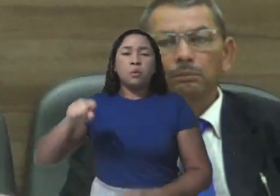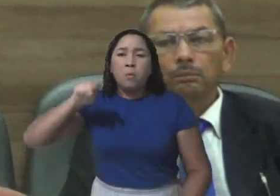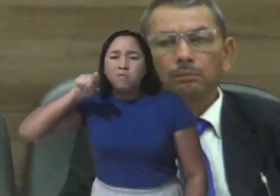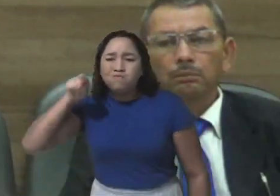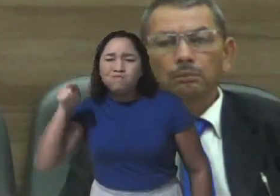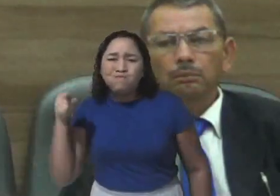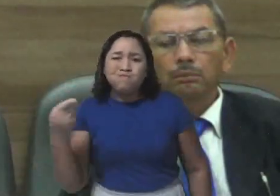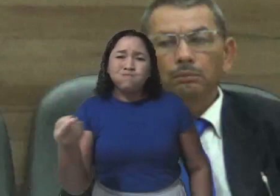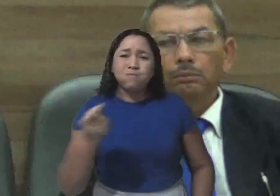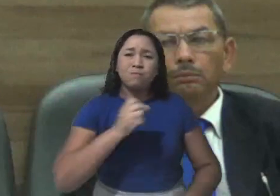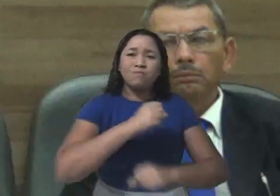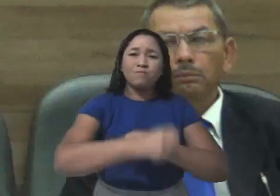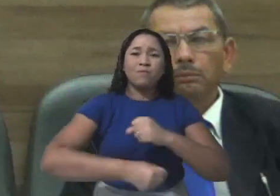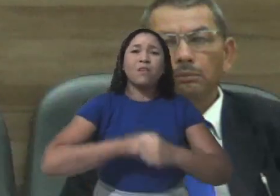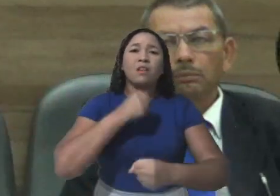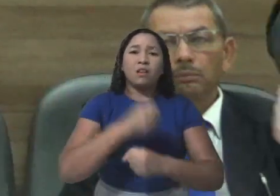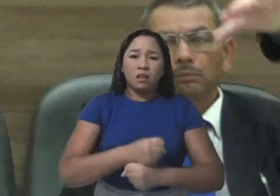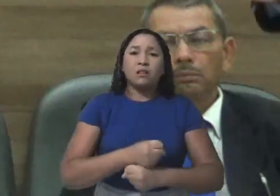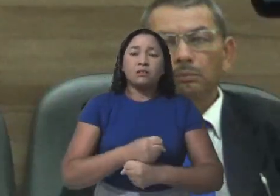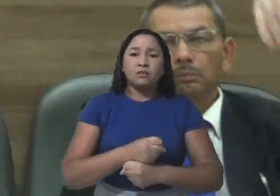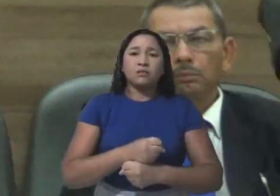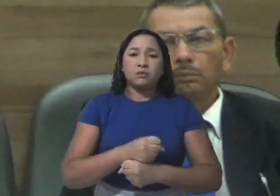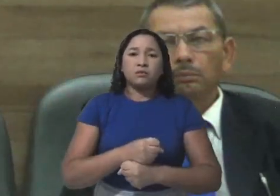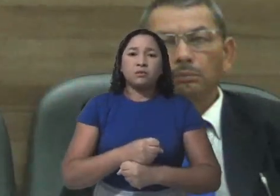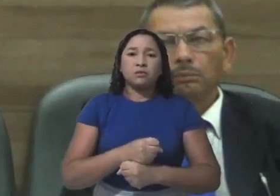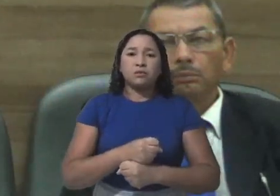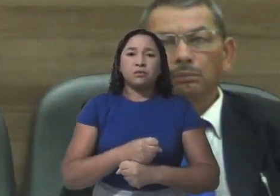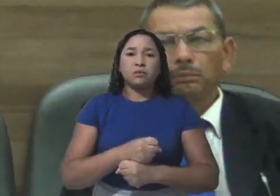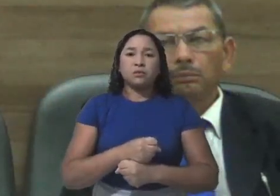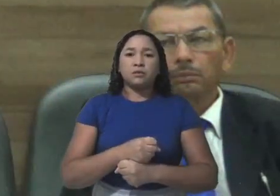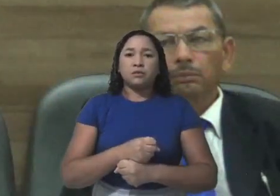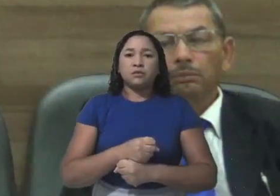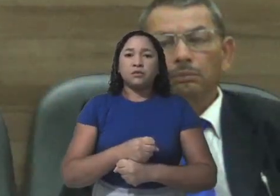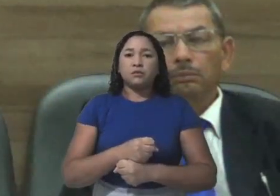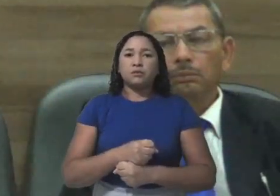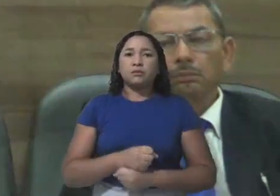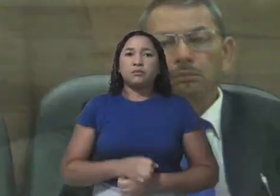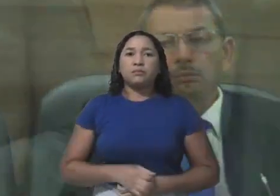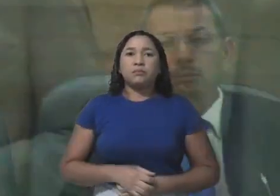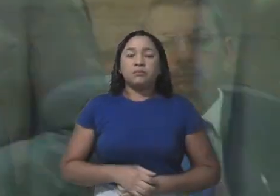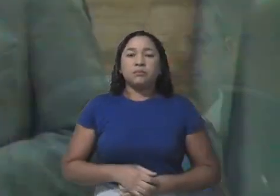1 Tessalonicenses capítulo 4, versículo... Não precisa ler a referência. Então,